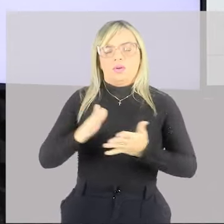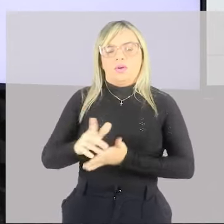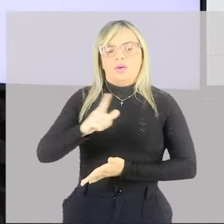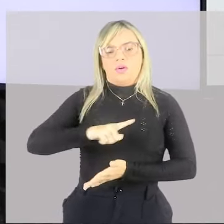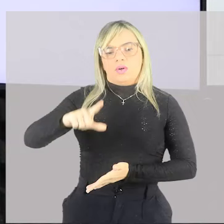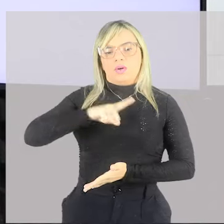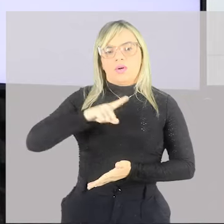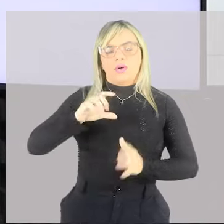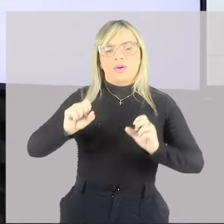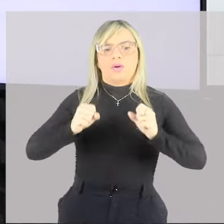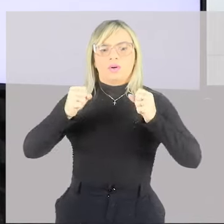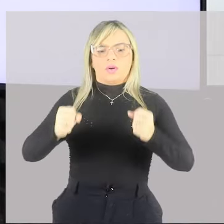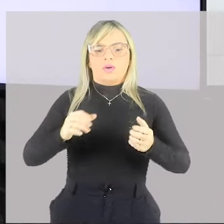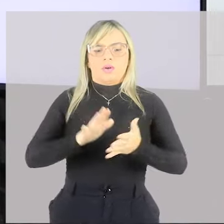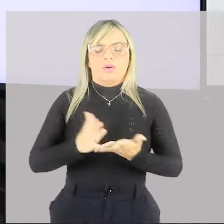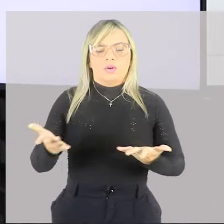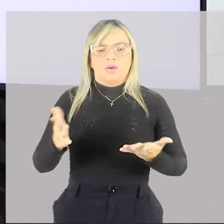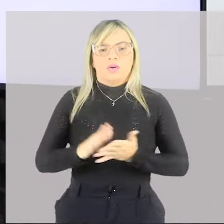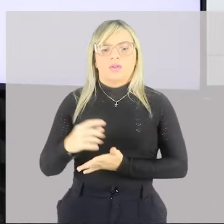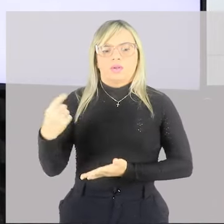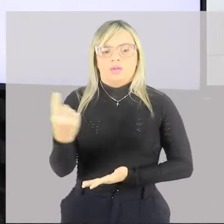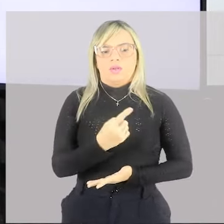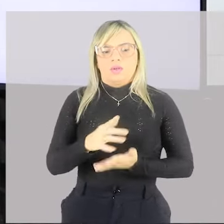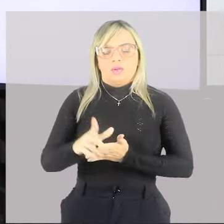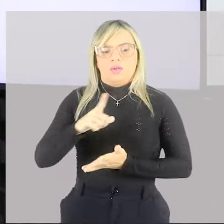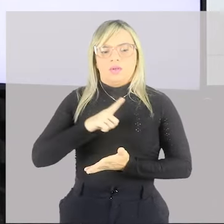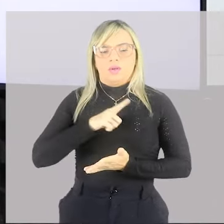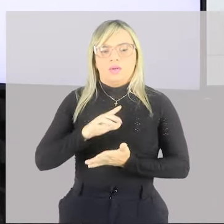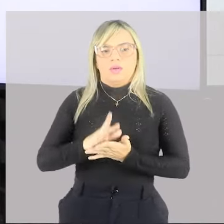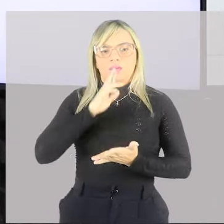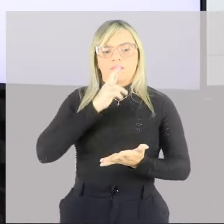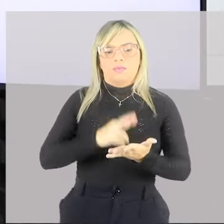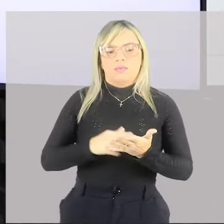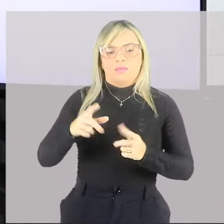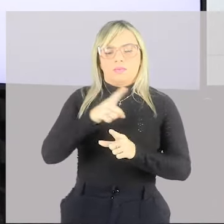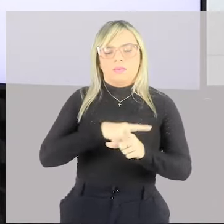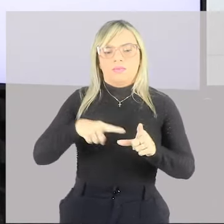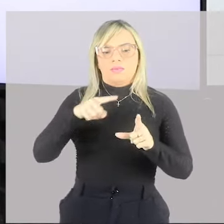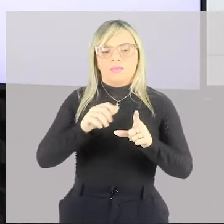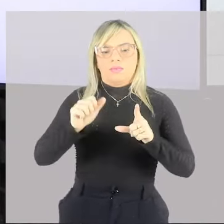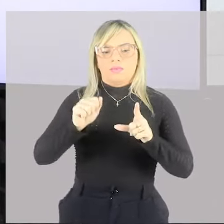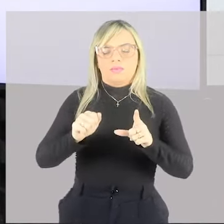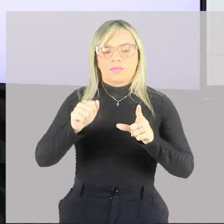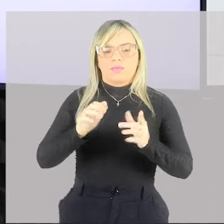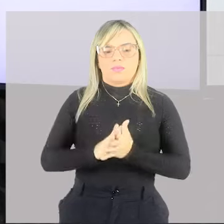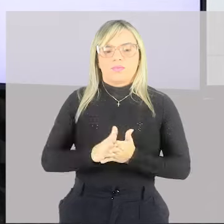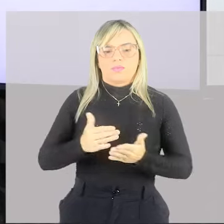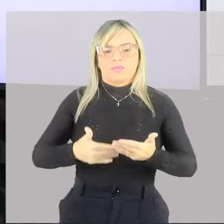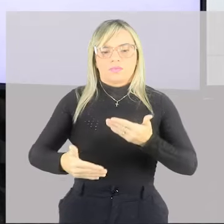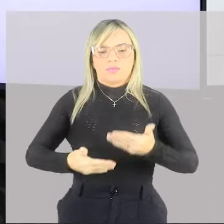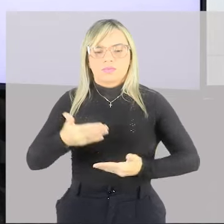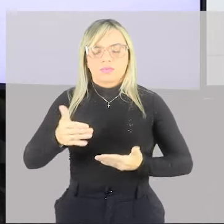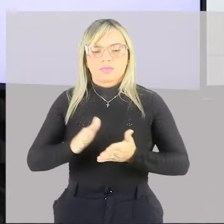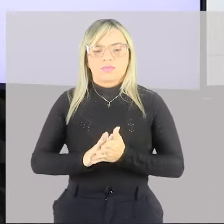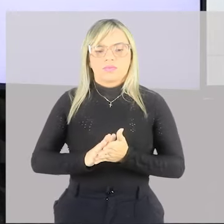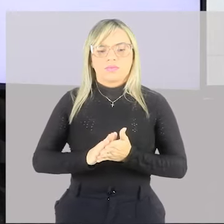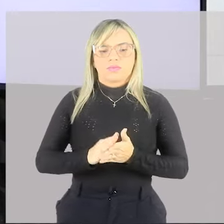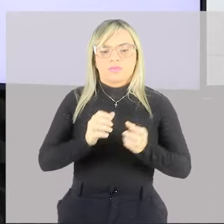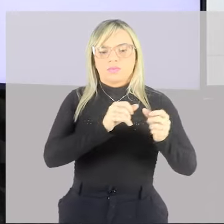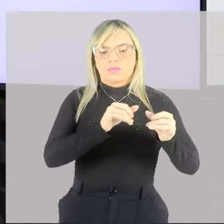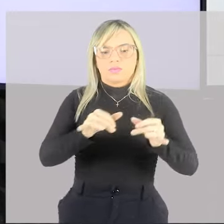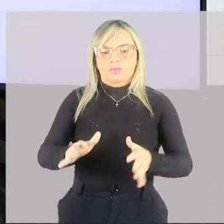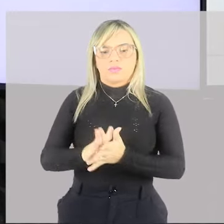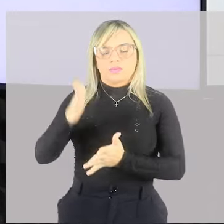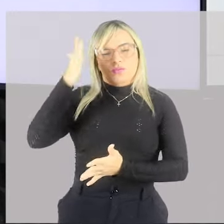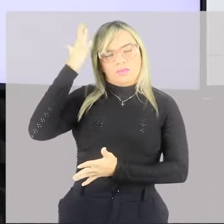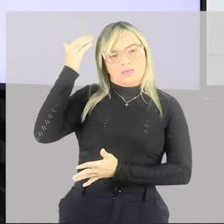tenho para poder eliminar o que que nós temos a resposta nesse caso seria a transmissão de saberes acumulados por quê Porque como eu disse para